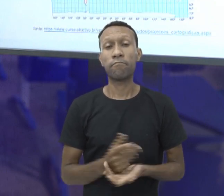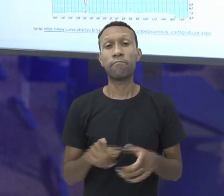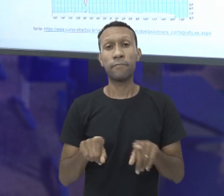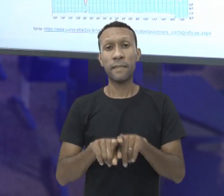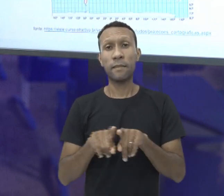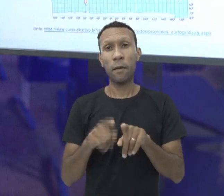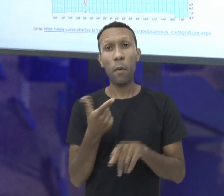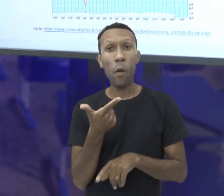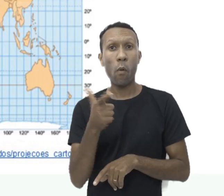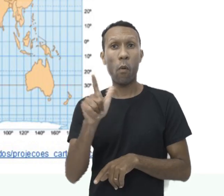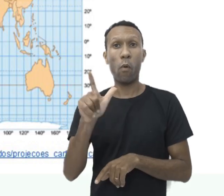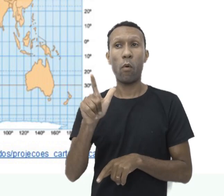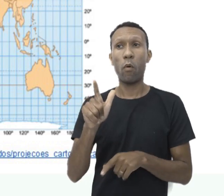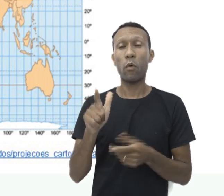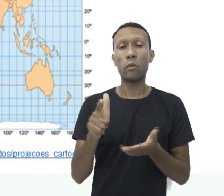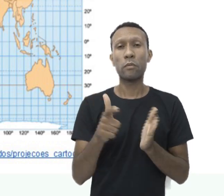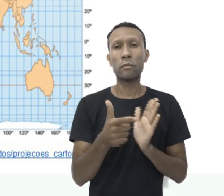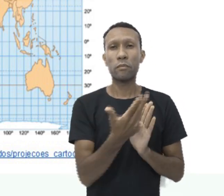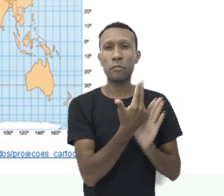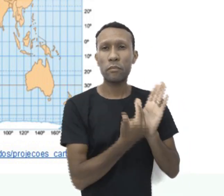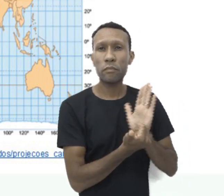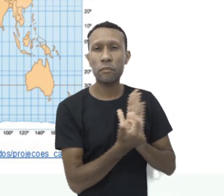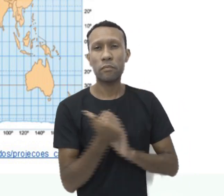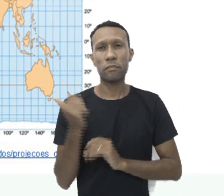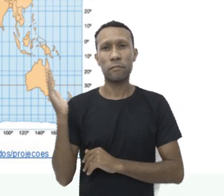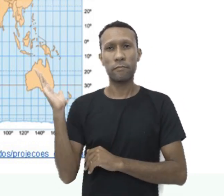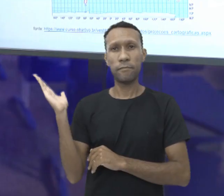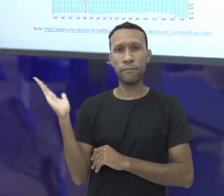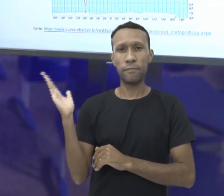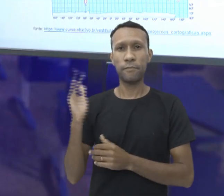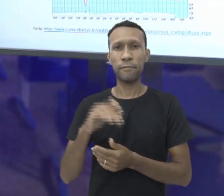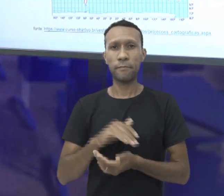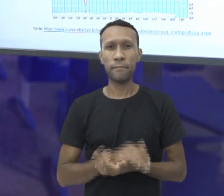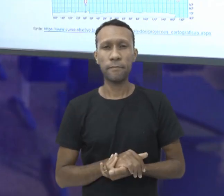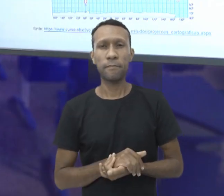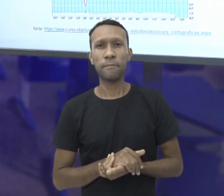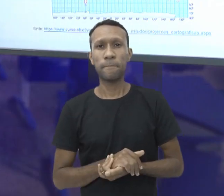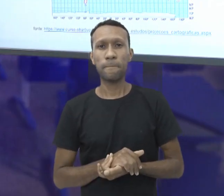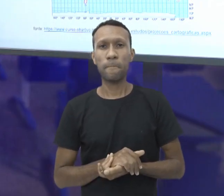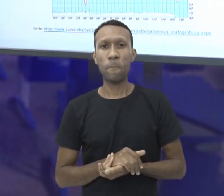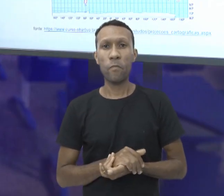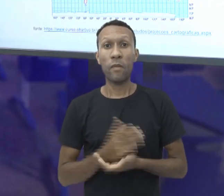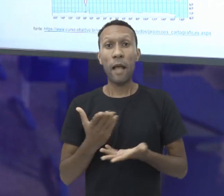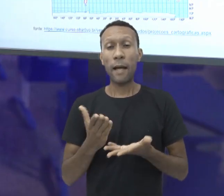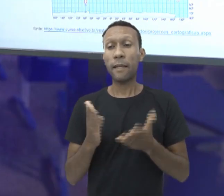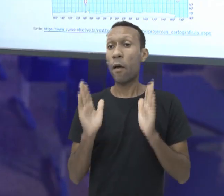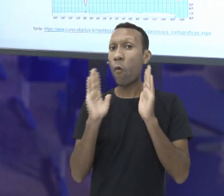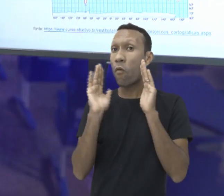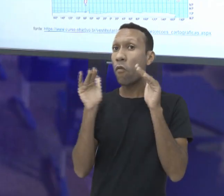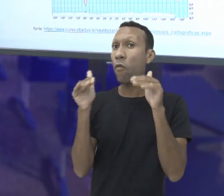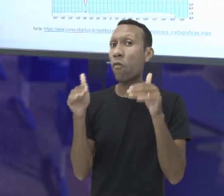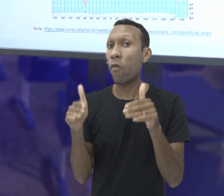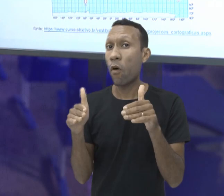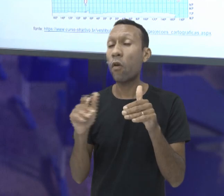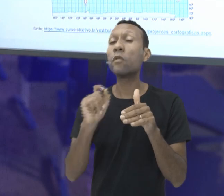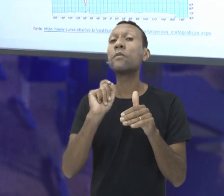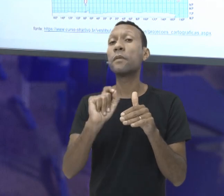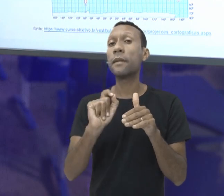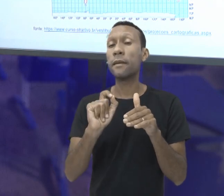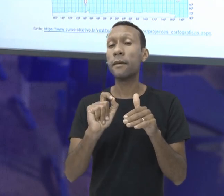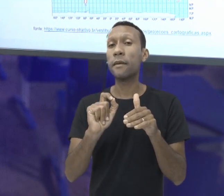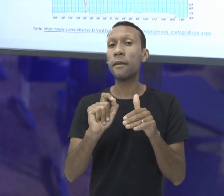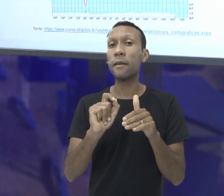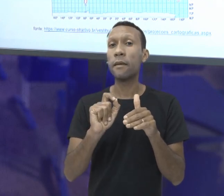Vejamos essa outra proporção aqui. Projeção de Gall-Peters. Peters aqui, ele dá ênfase